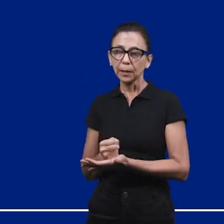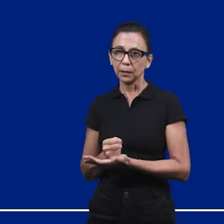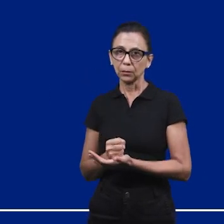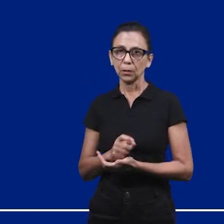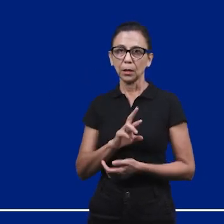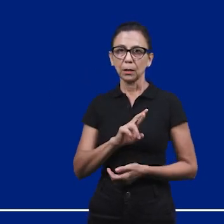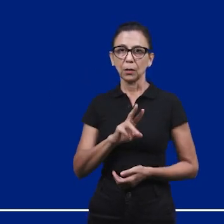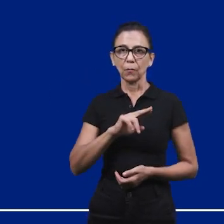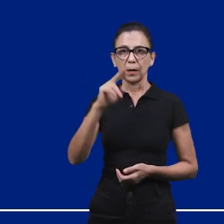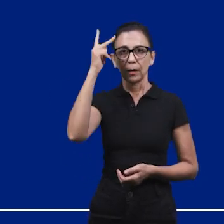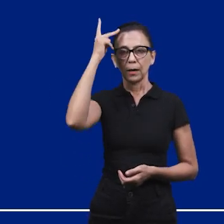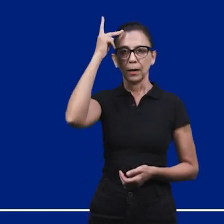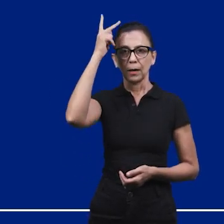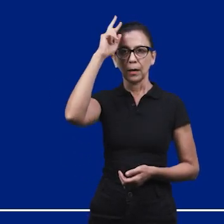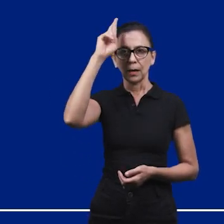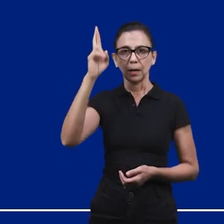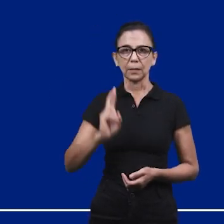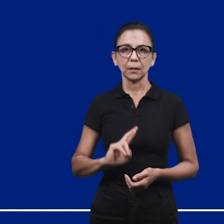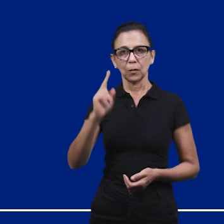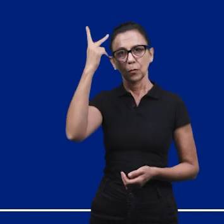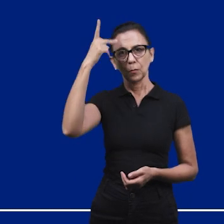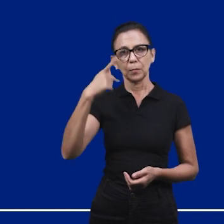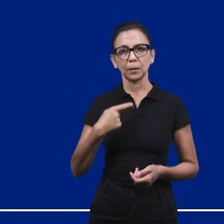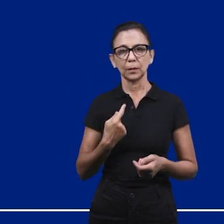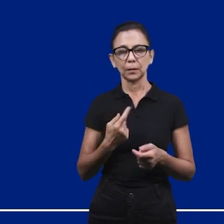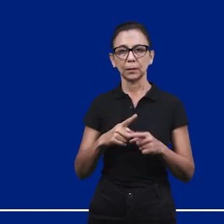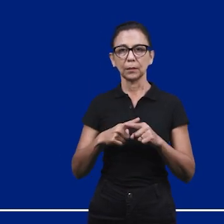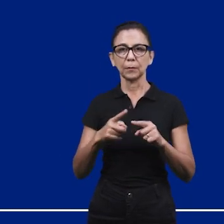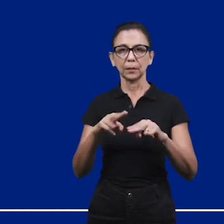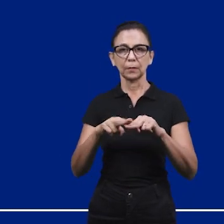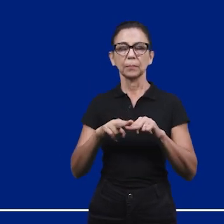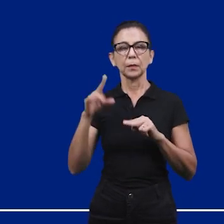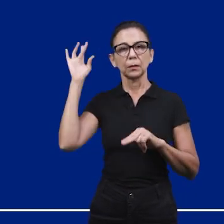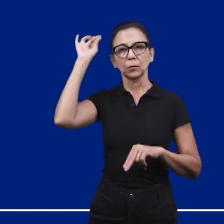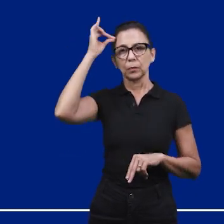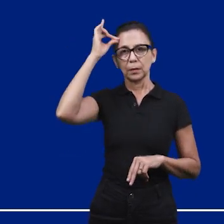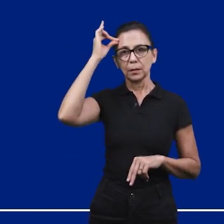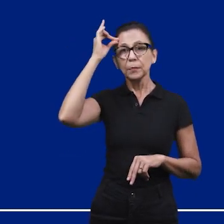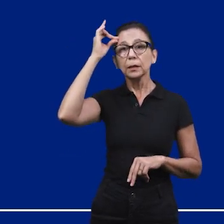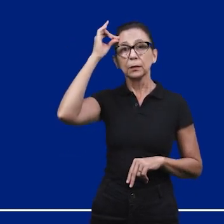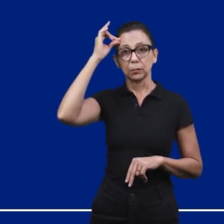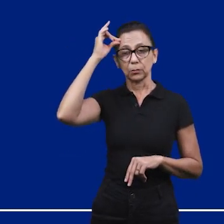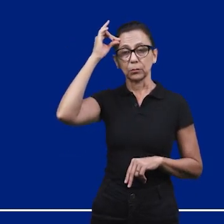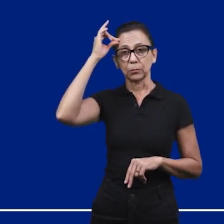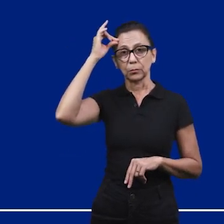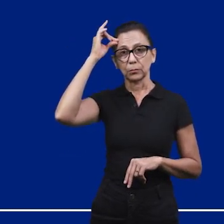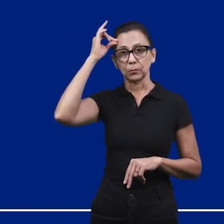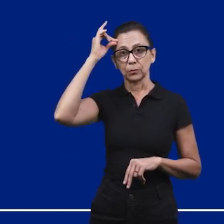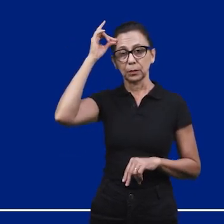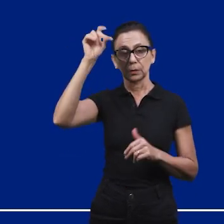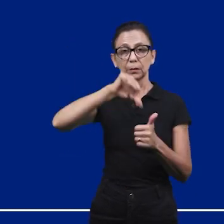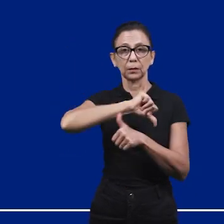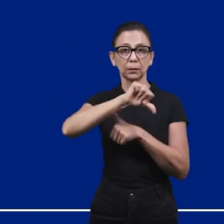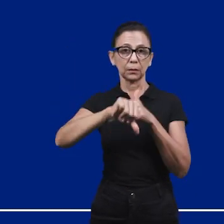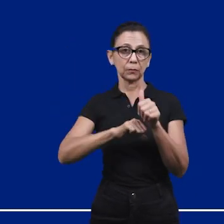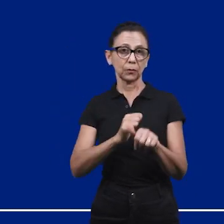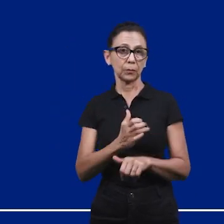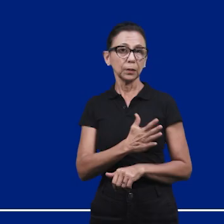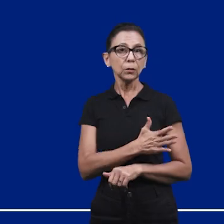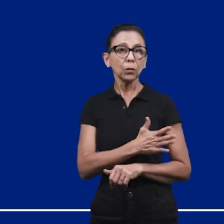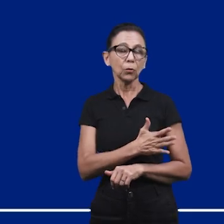letra mata e o Espírito vivifica. Dentro desta abordagem aqui, repito, a